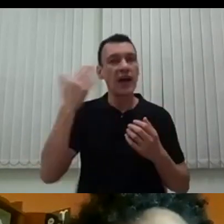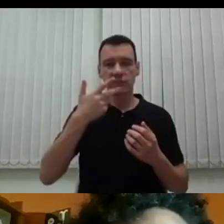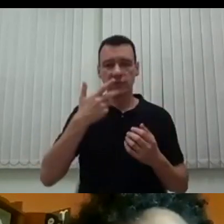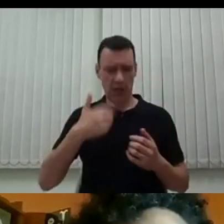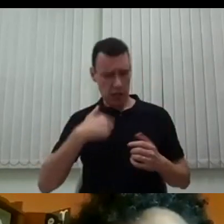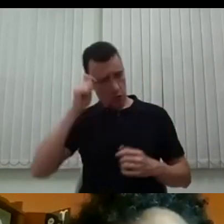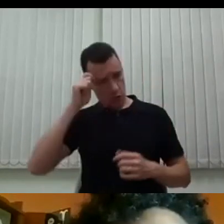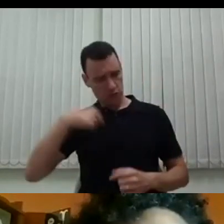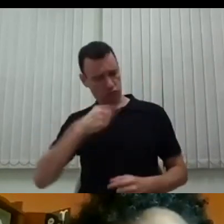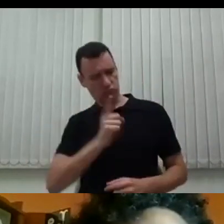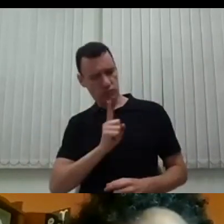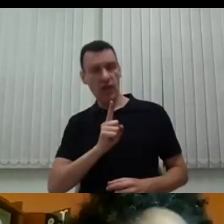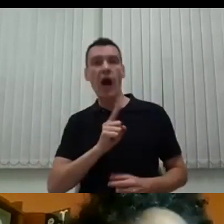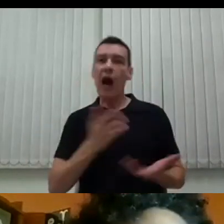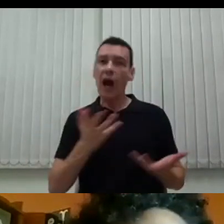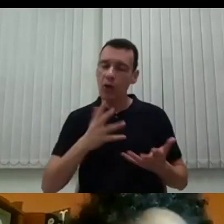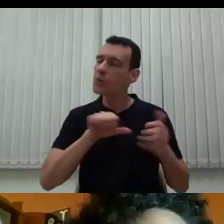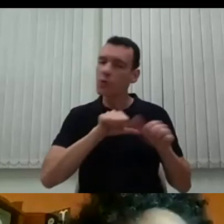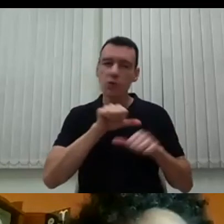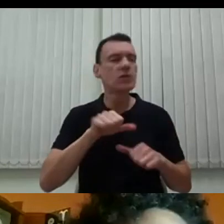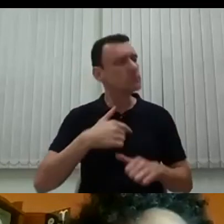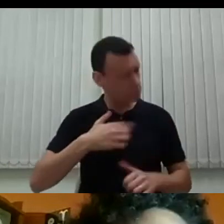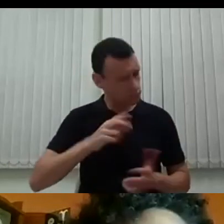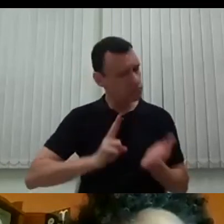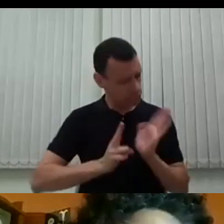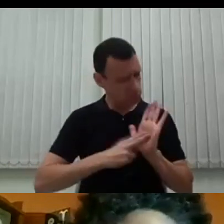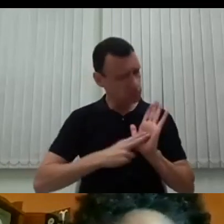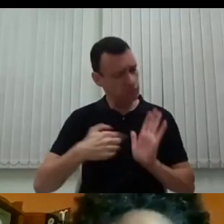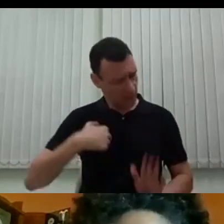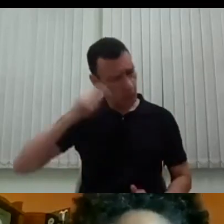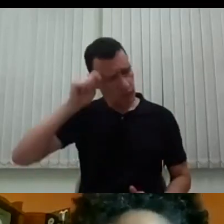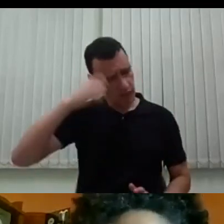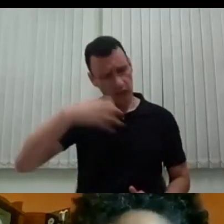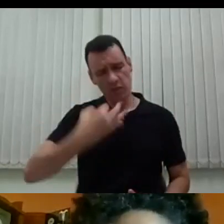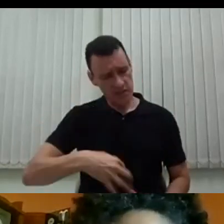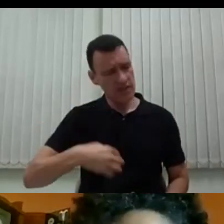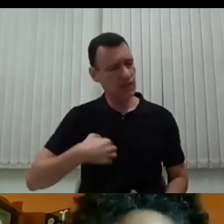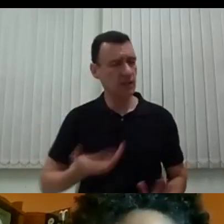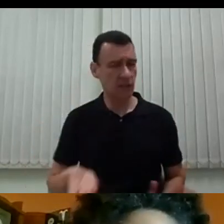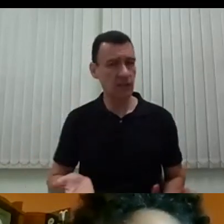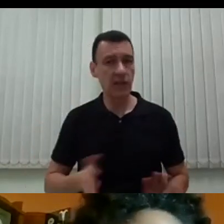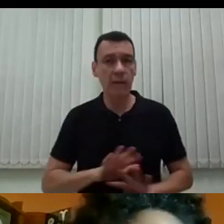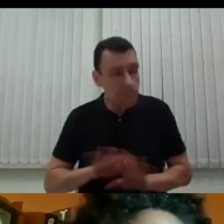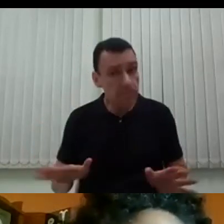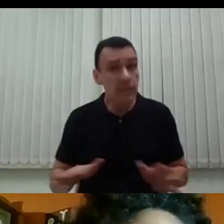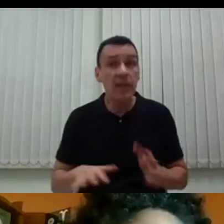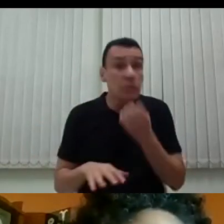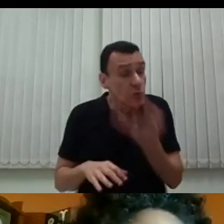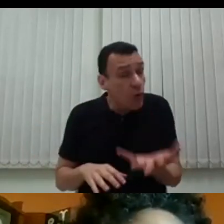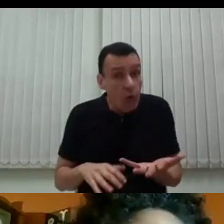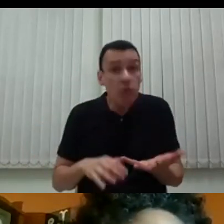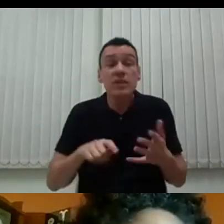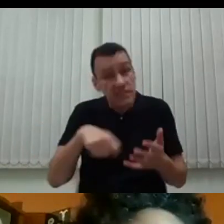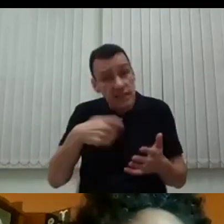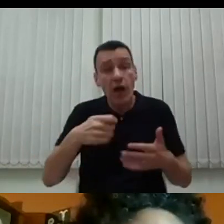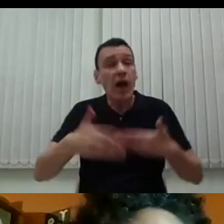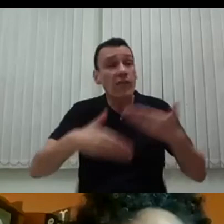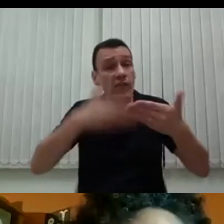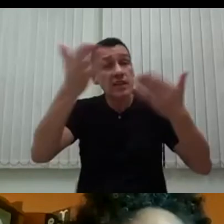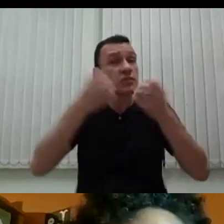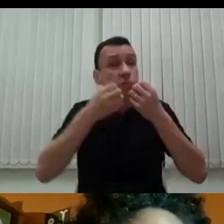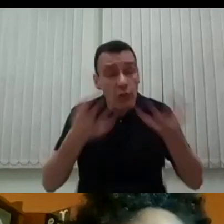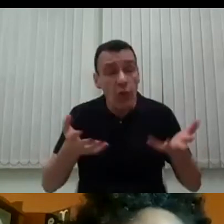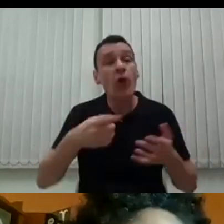ela envolve também essa compreensão coletiva de que você deve seguir trabalhando para que outros também se tornem negros,